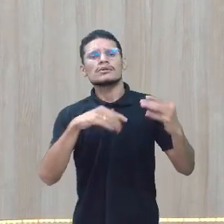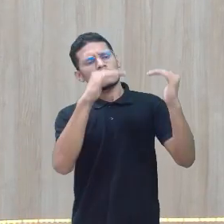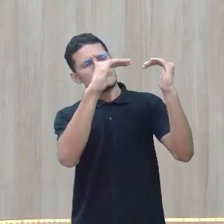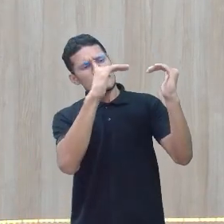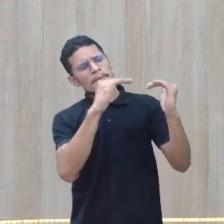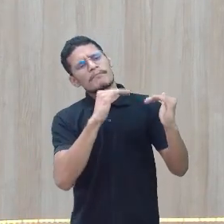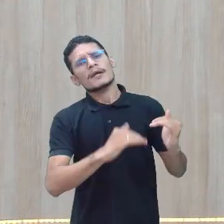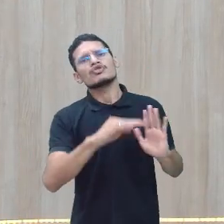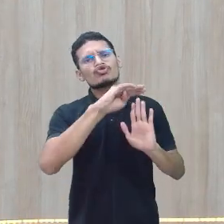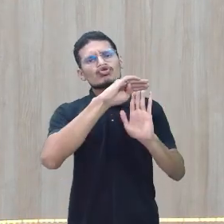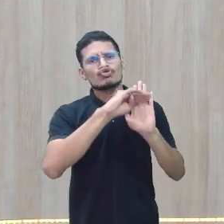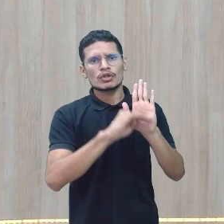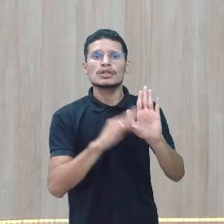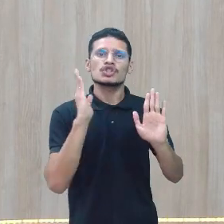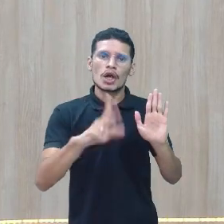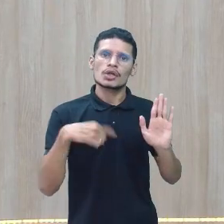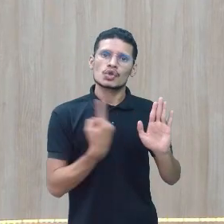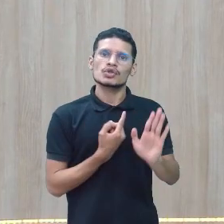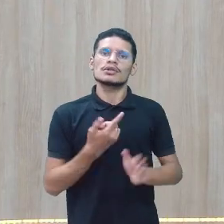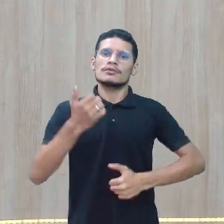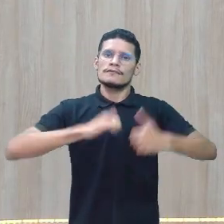desses resultados que a gente vai avaliar.